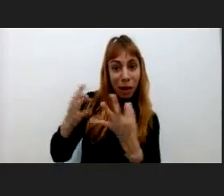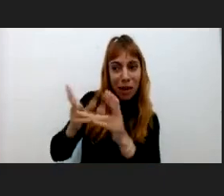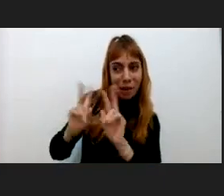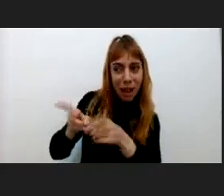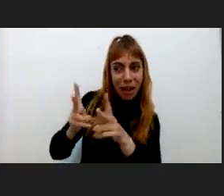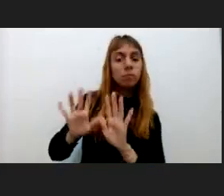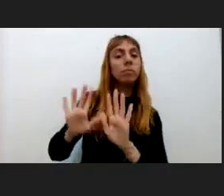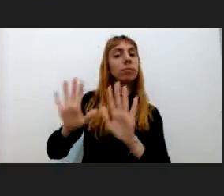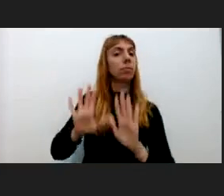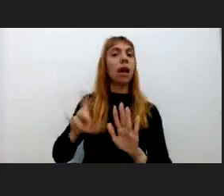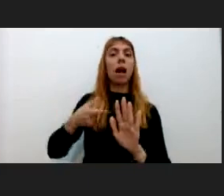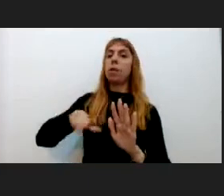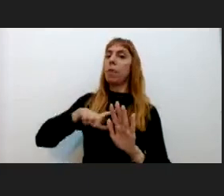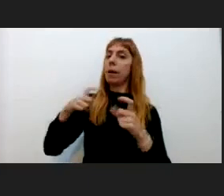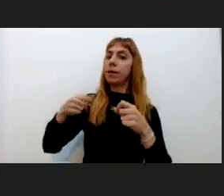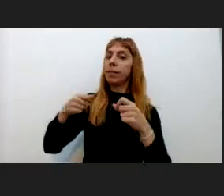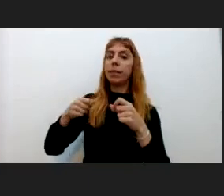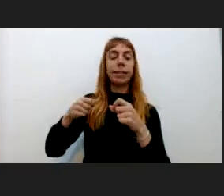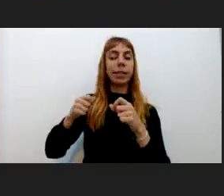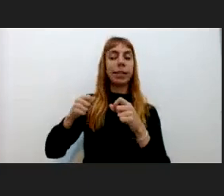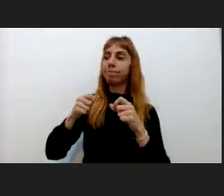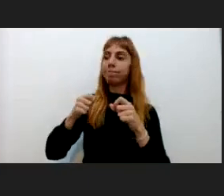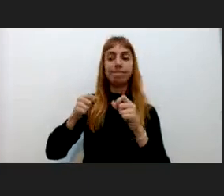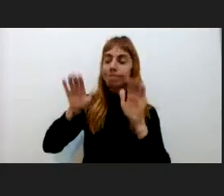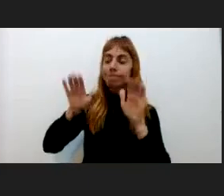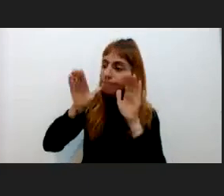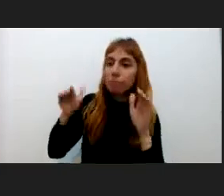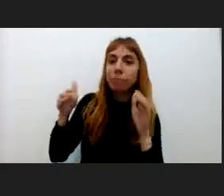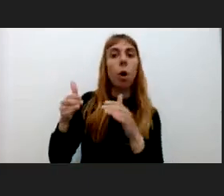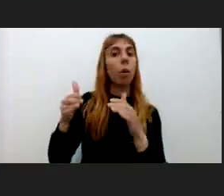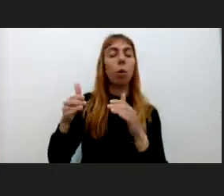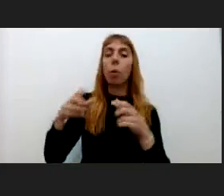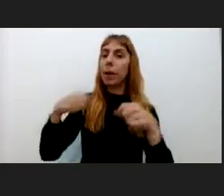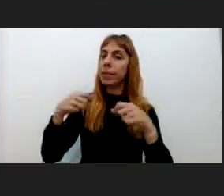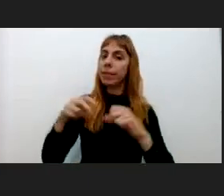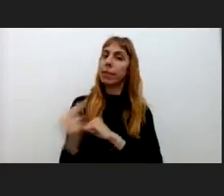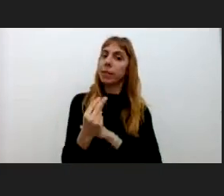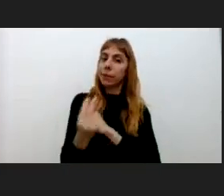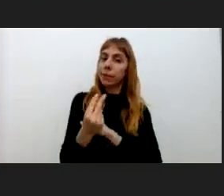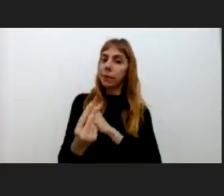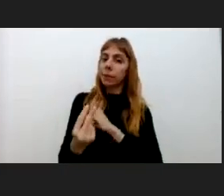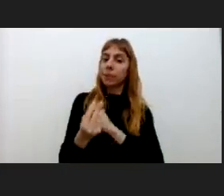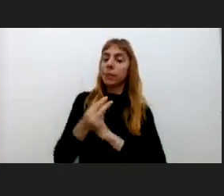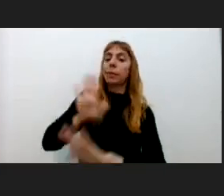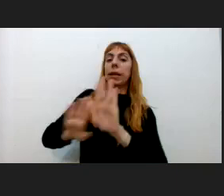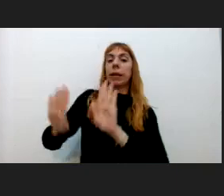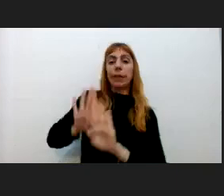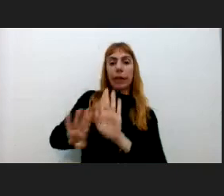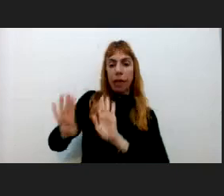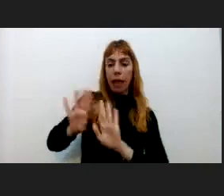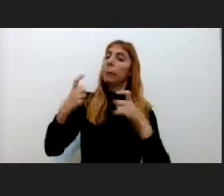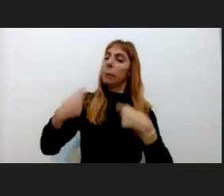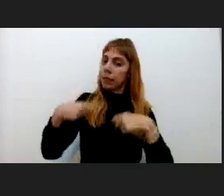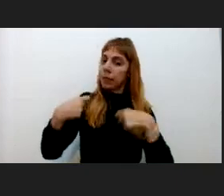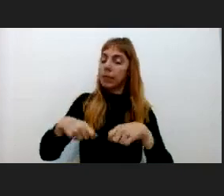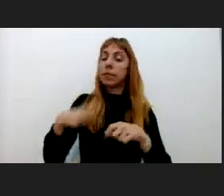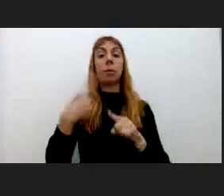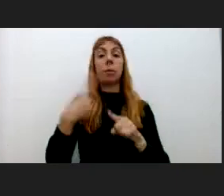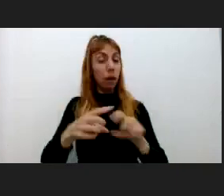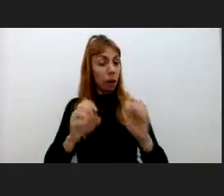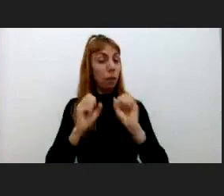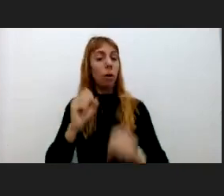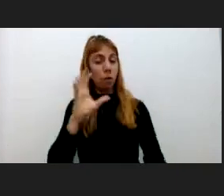ser muito mais intenso na prevenção, porque a pessoa tem mais chance de